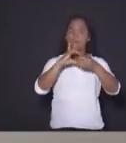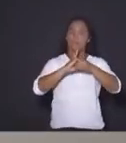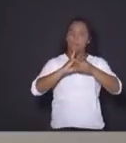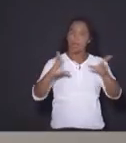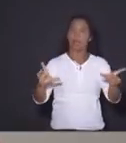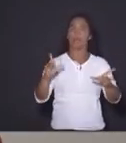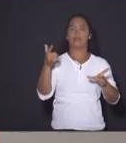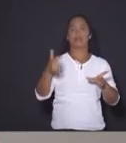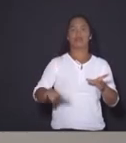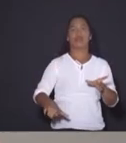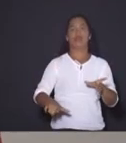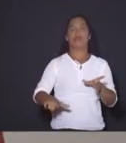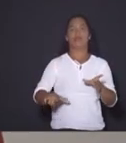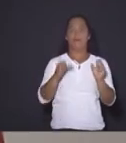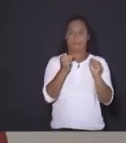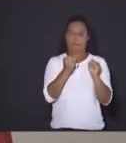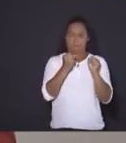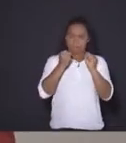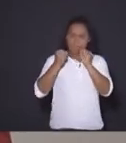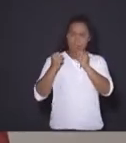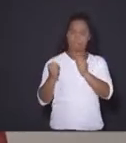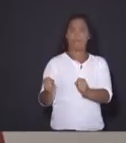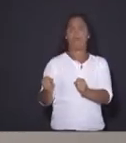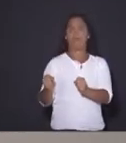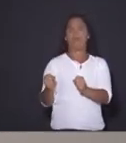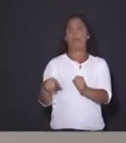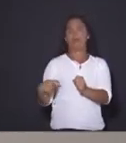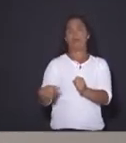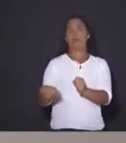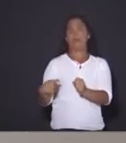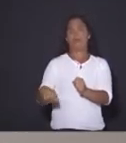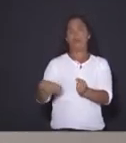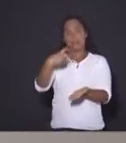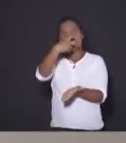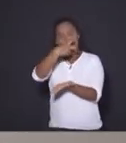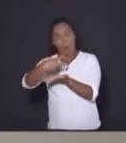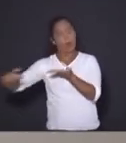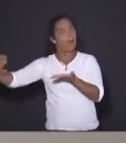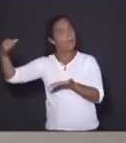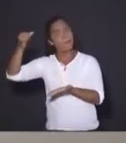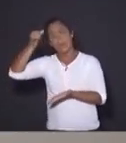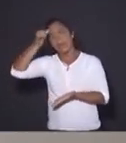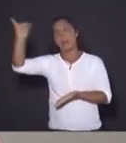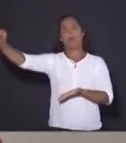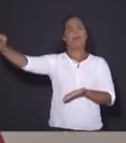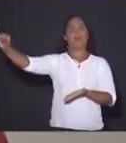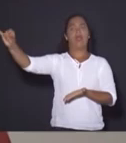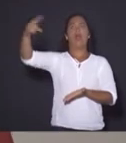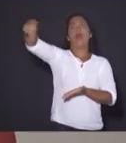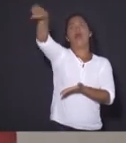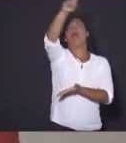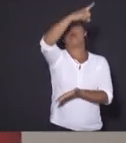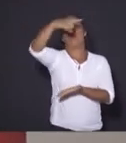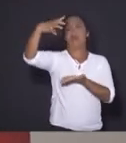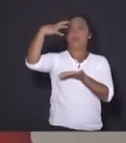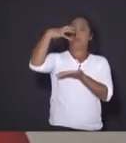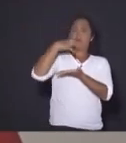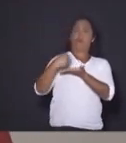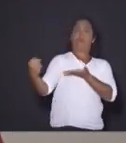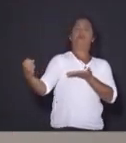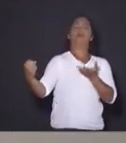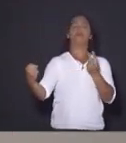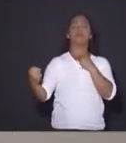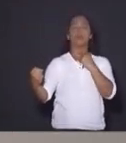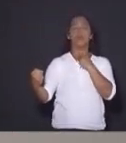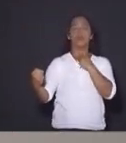para que ela não seja mais um gol piada que ela não seja mais capturada pelos grandes capitais então tem um